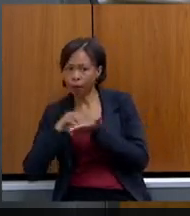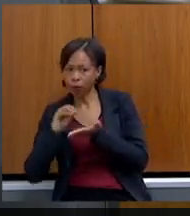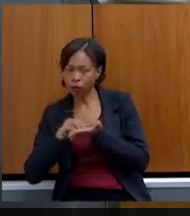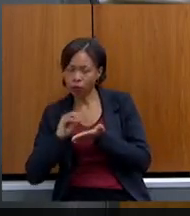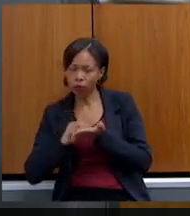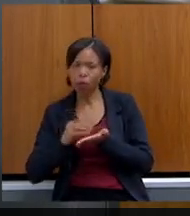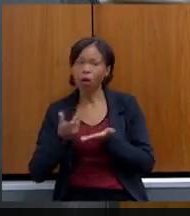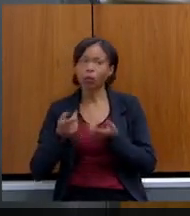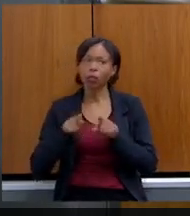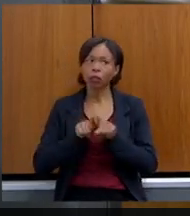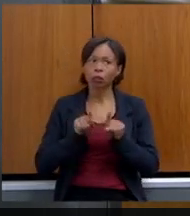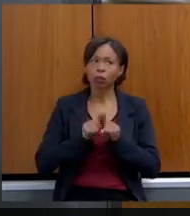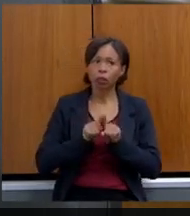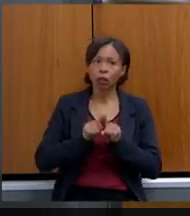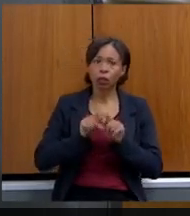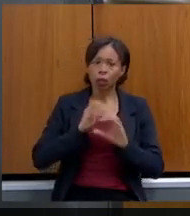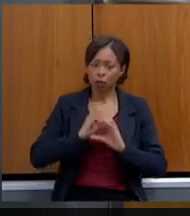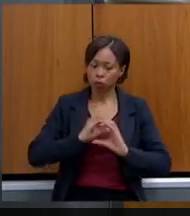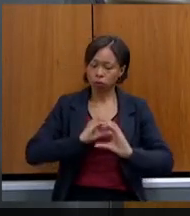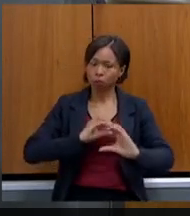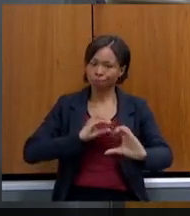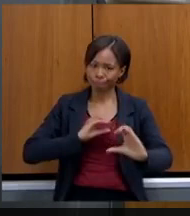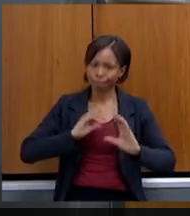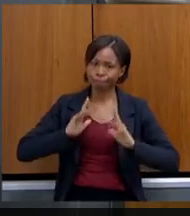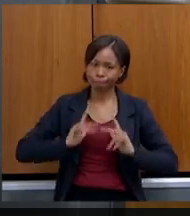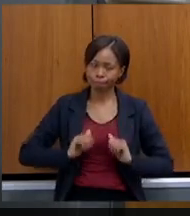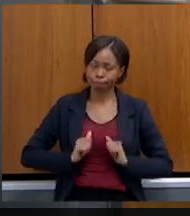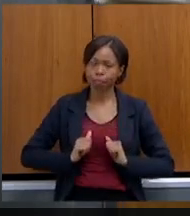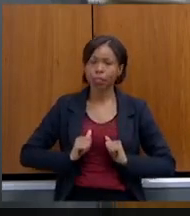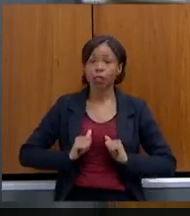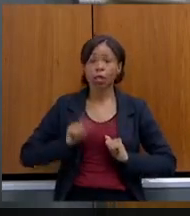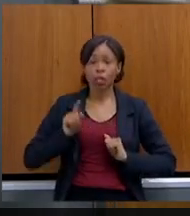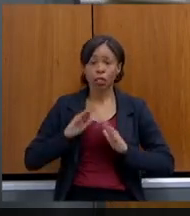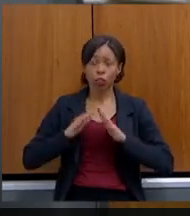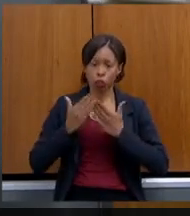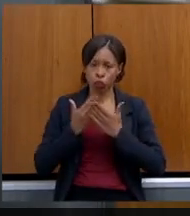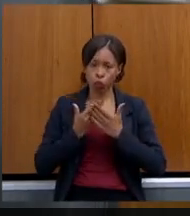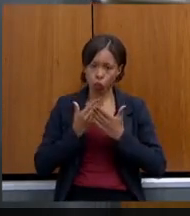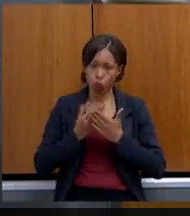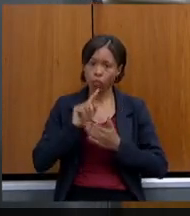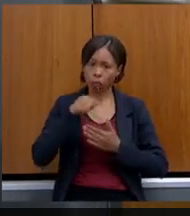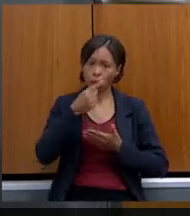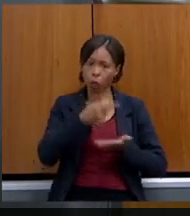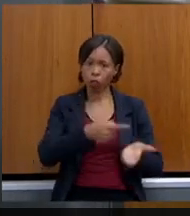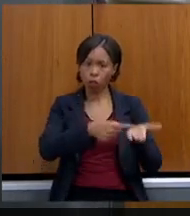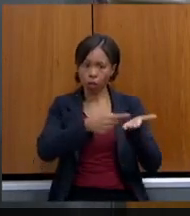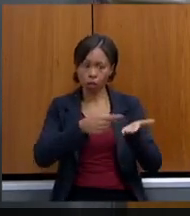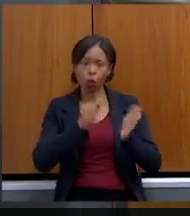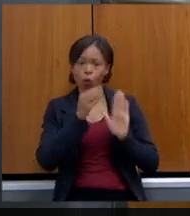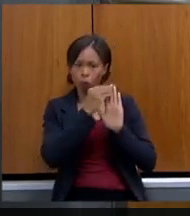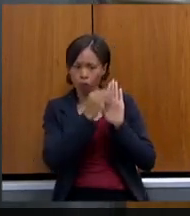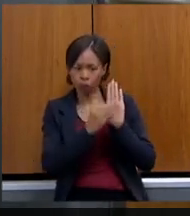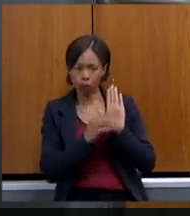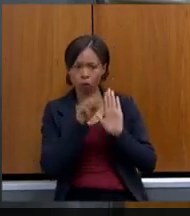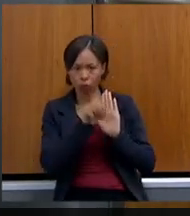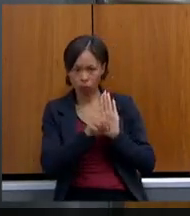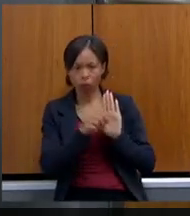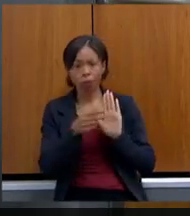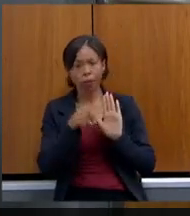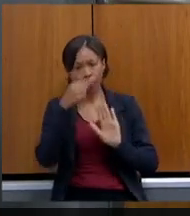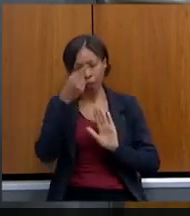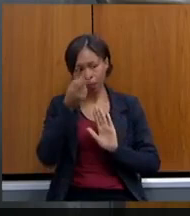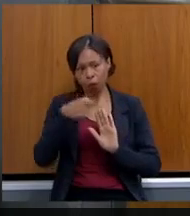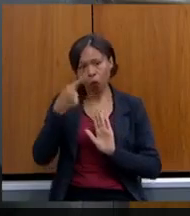básico em cada uma das escolas vou pedir também Lucas que a gente anote traga aquela atualização que eu já prometi a deputado a Beatriz Cerqueira e o deputado